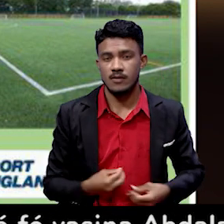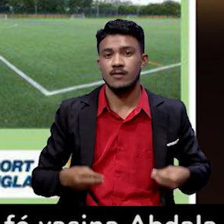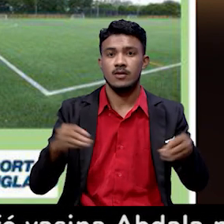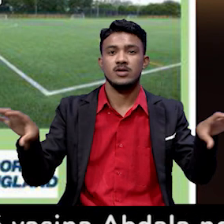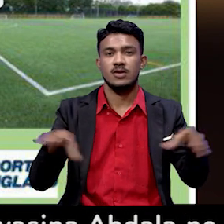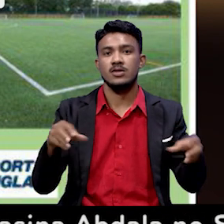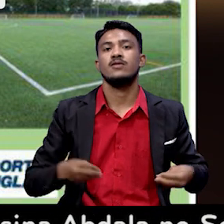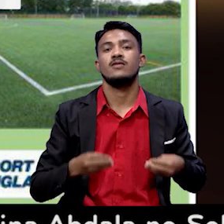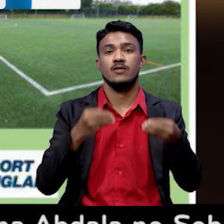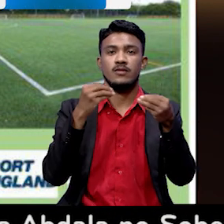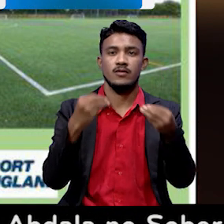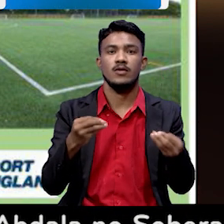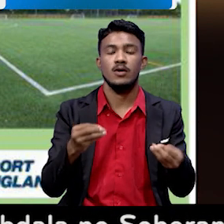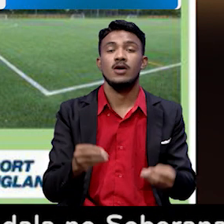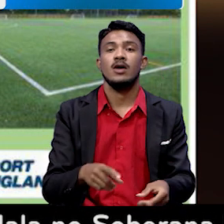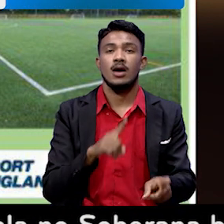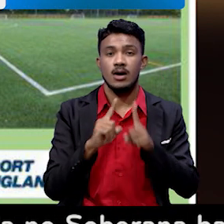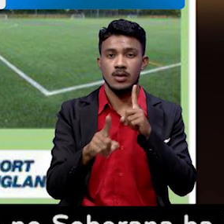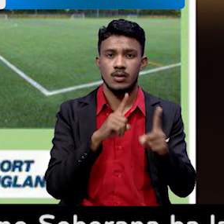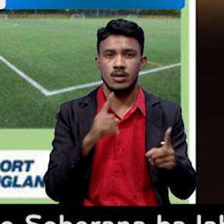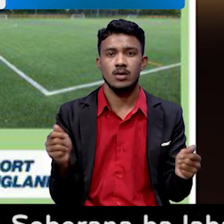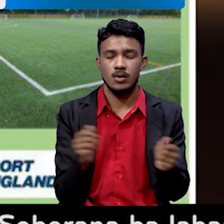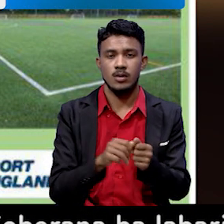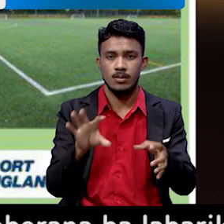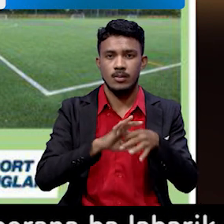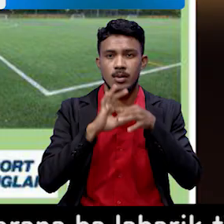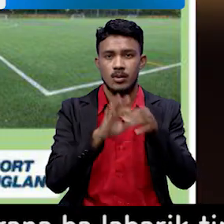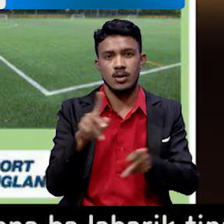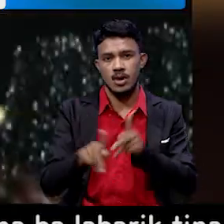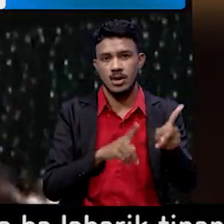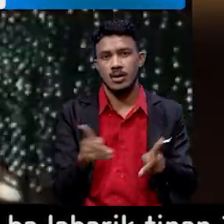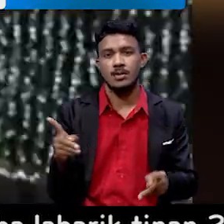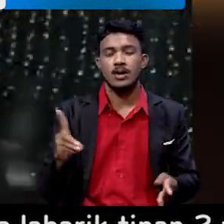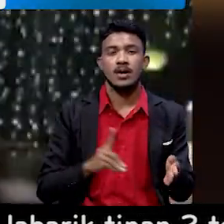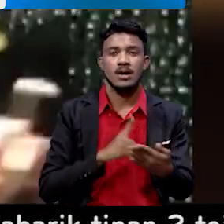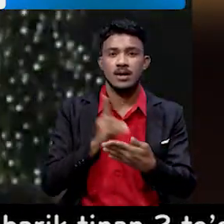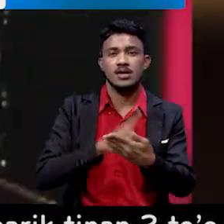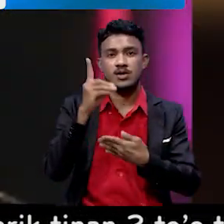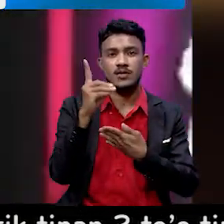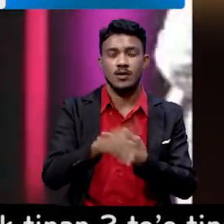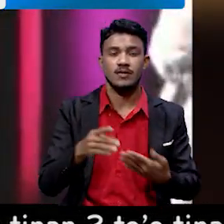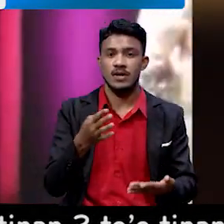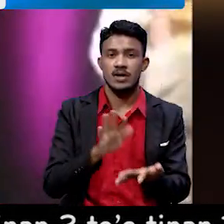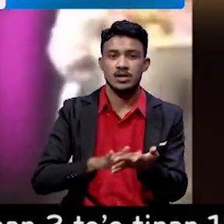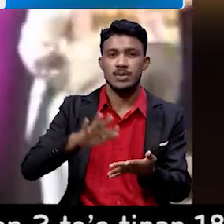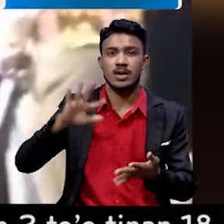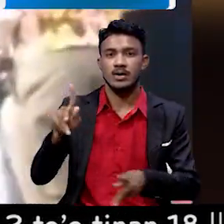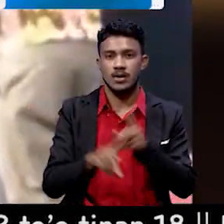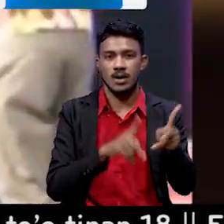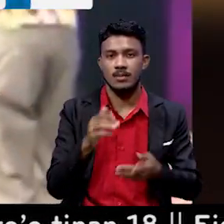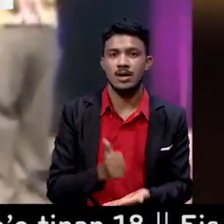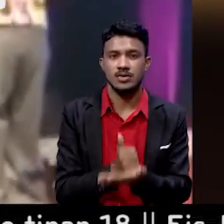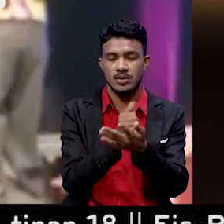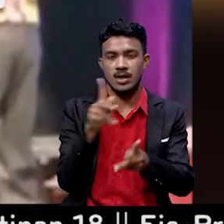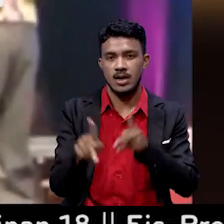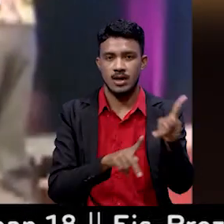hori fornece orientação no aconselhamento ba membro comunidade, desenvolve espírito comunidade no ajuda integração